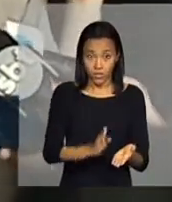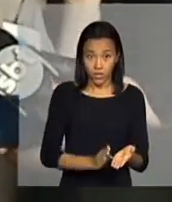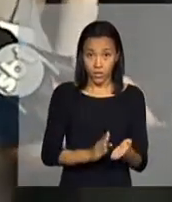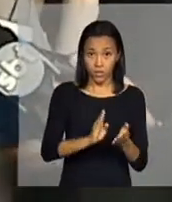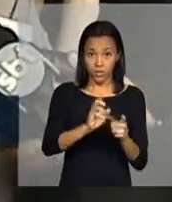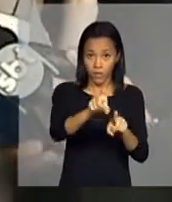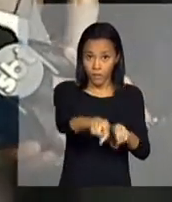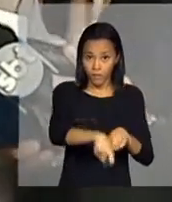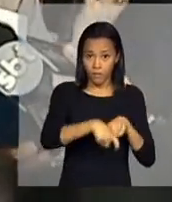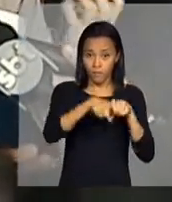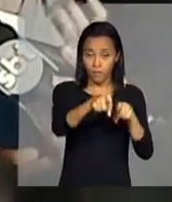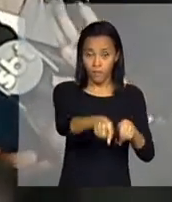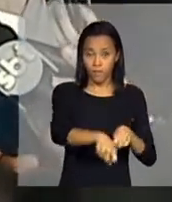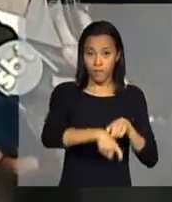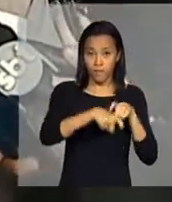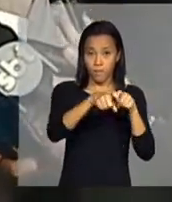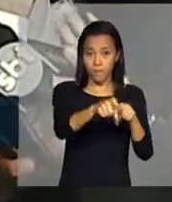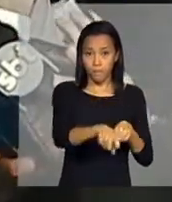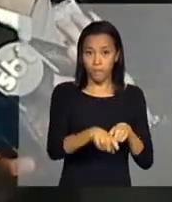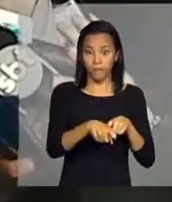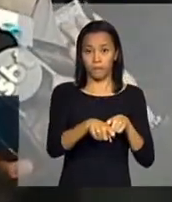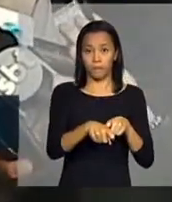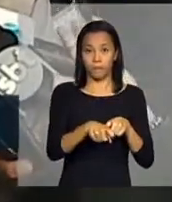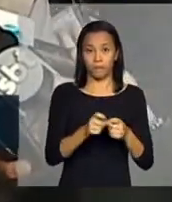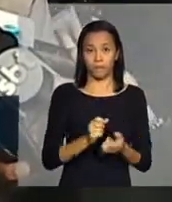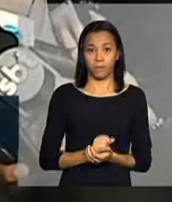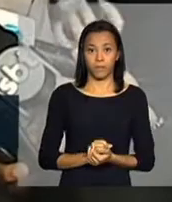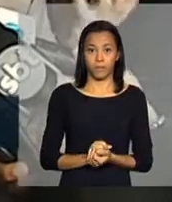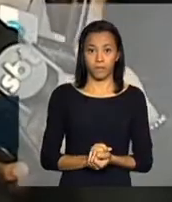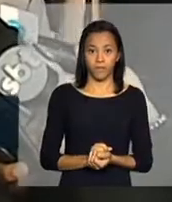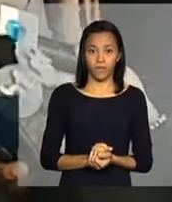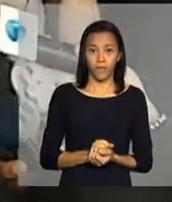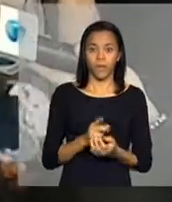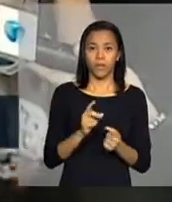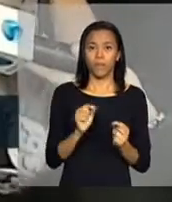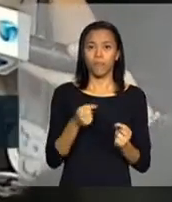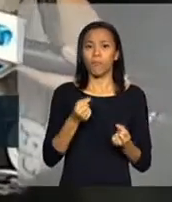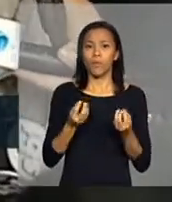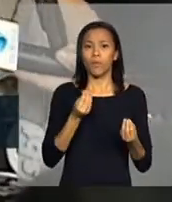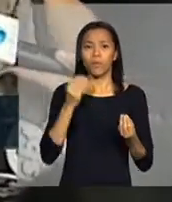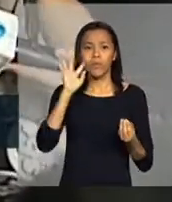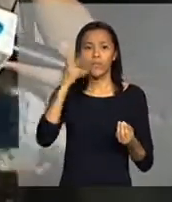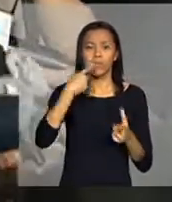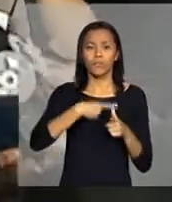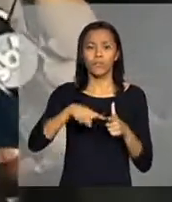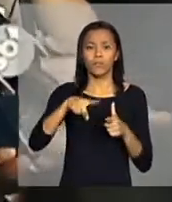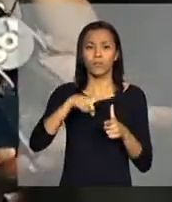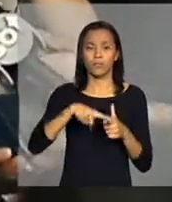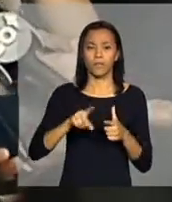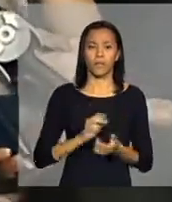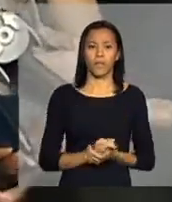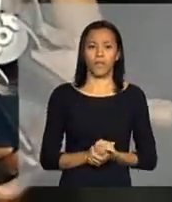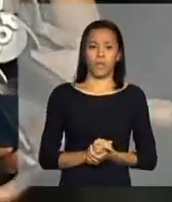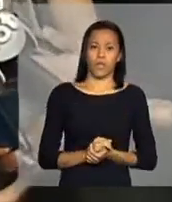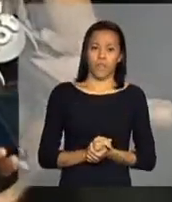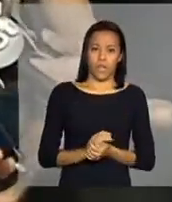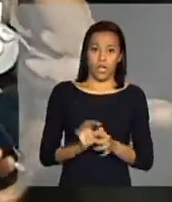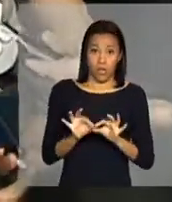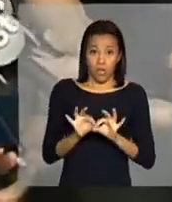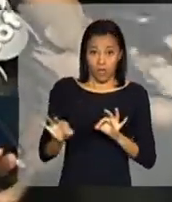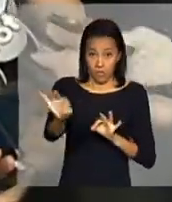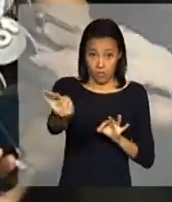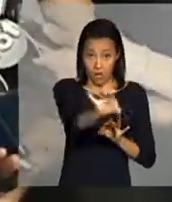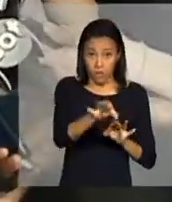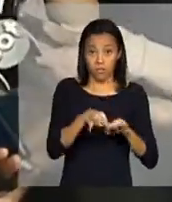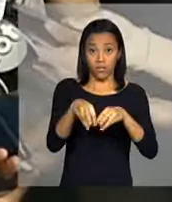chegam a outros direitos, o senhor acabou de falar no discurso do senhor. De que forma resolver esses problemas? A demarcação das terras indígenas,